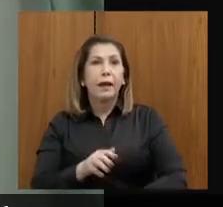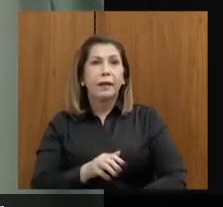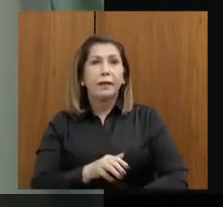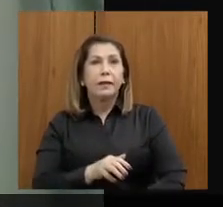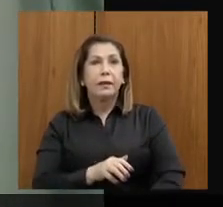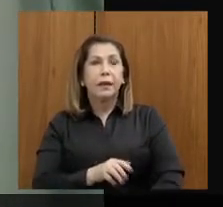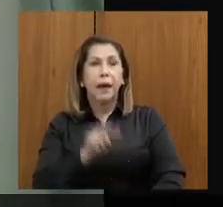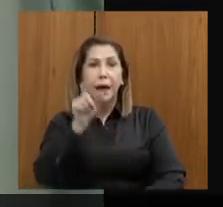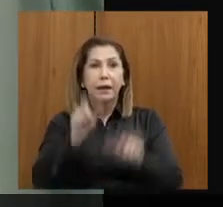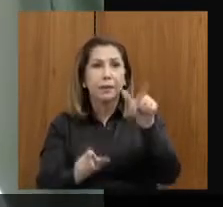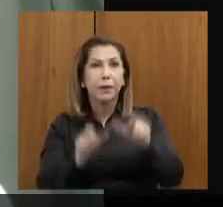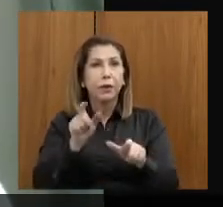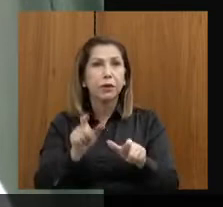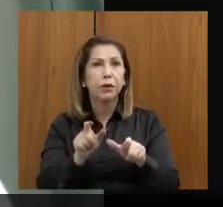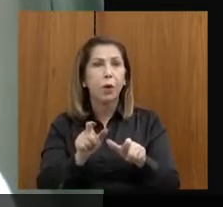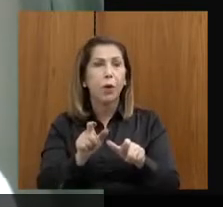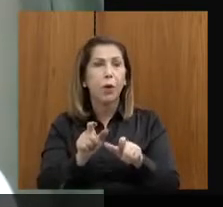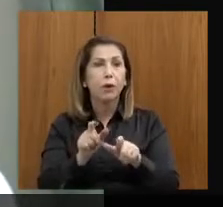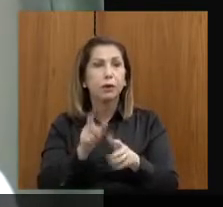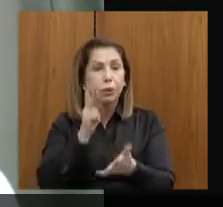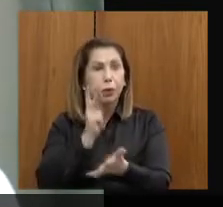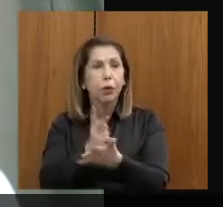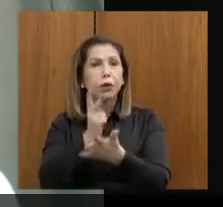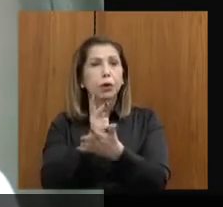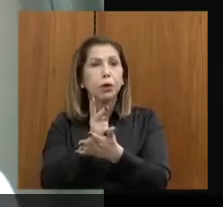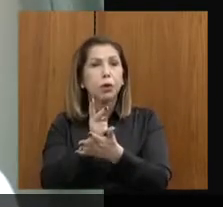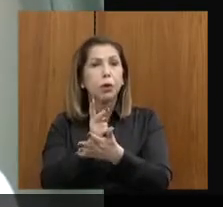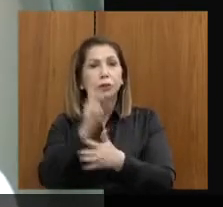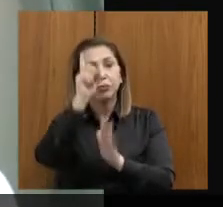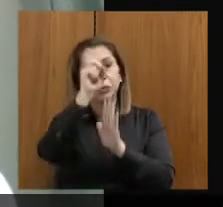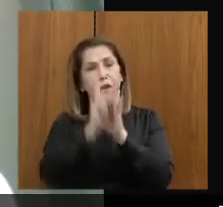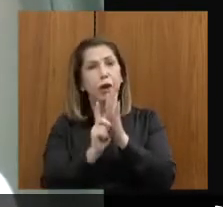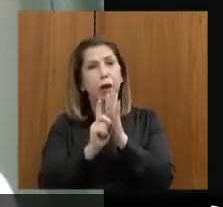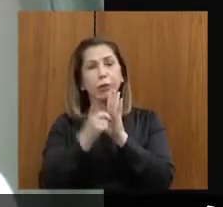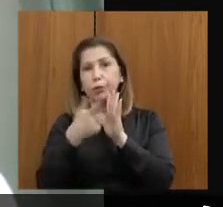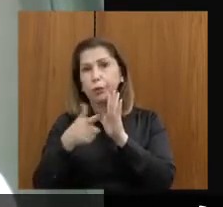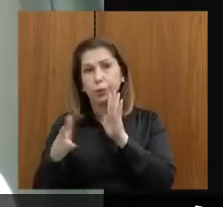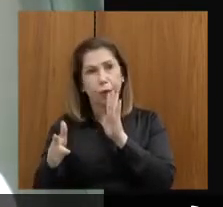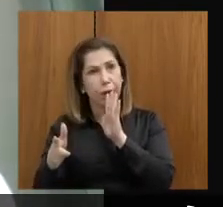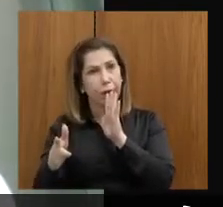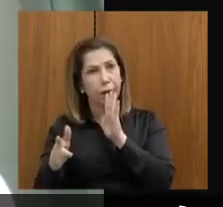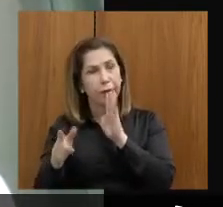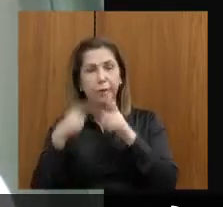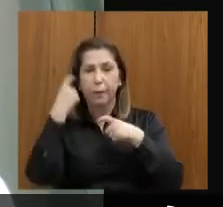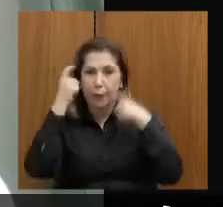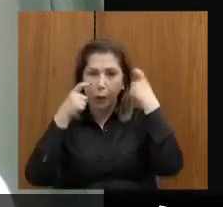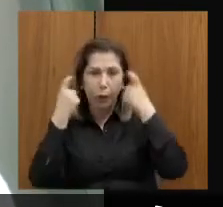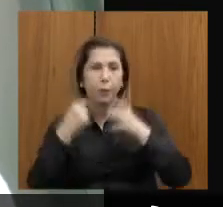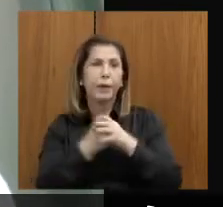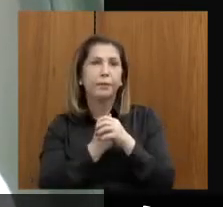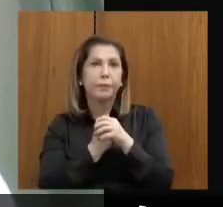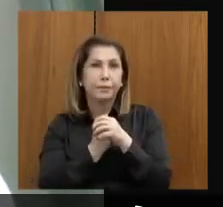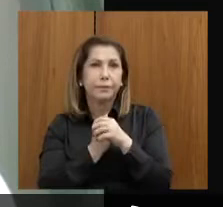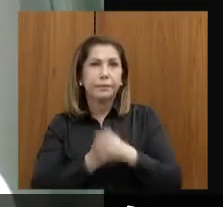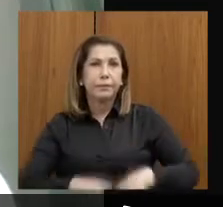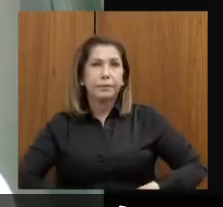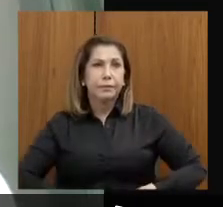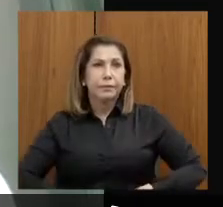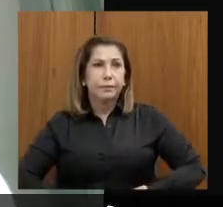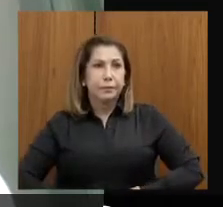saudades muitas vezes continua no fim da fila da questão do orçamento temos preocupa muito né